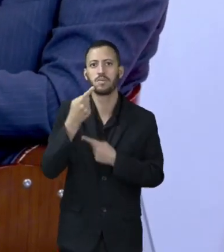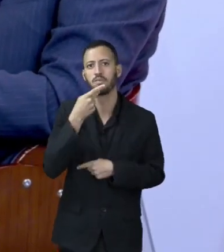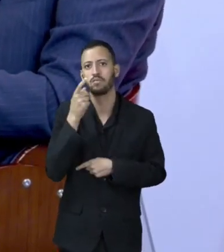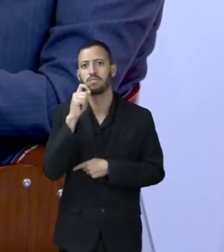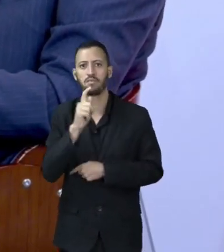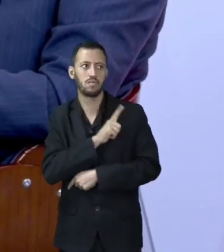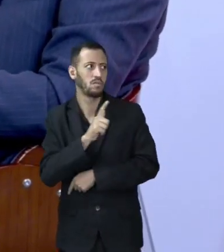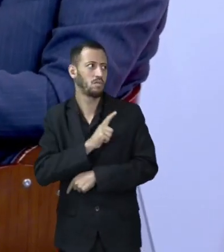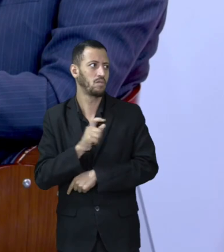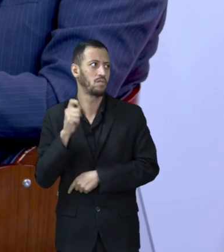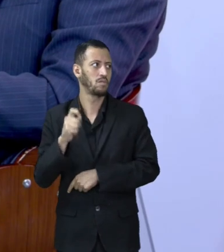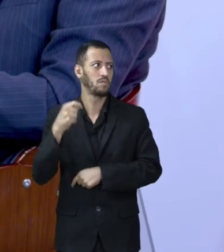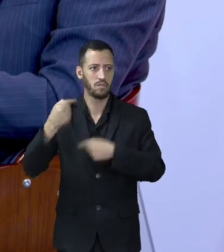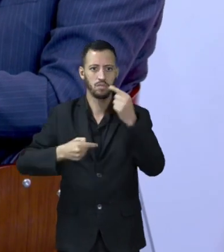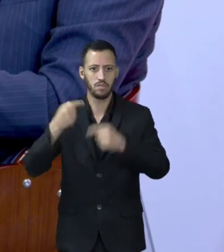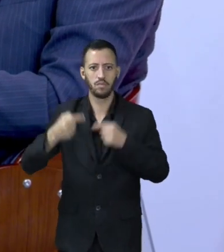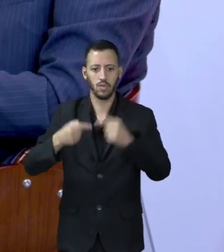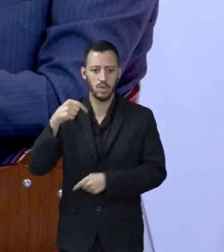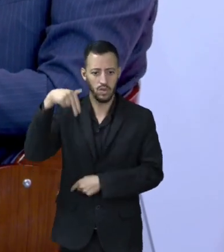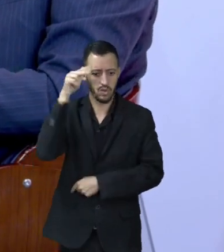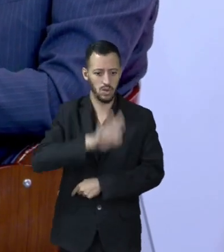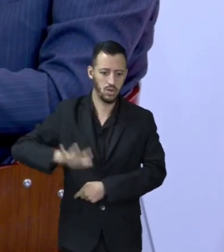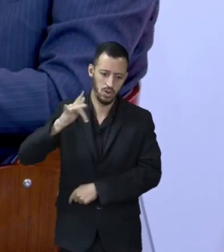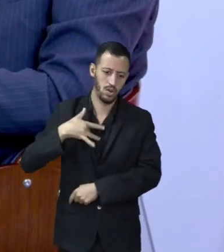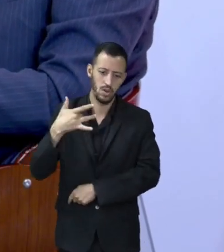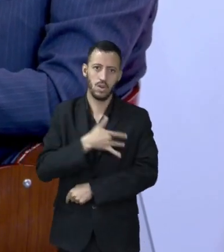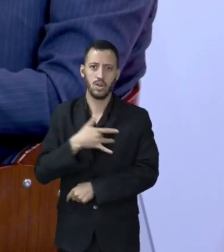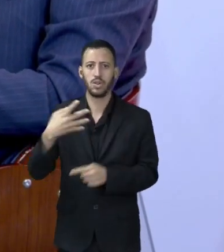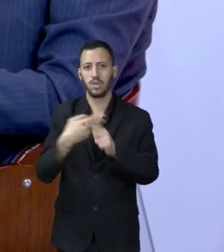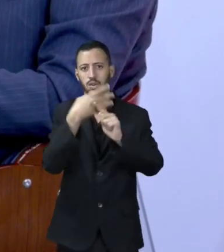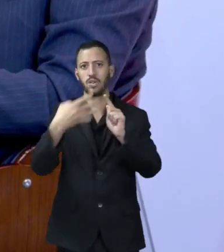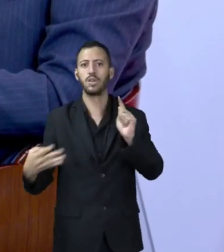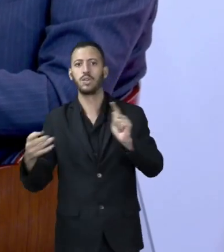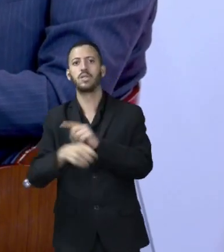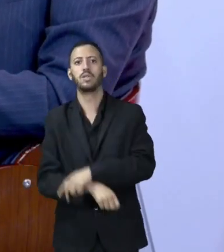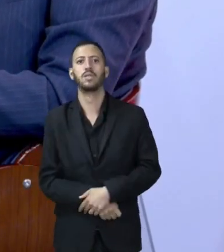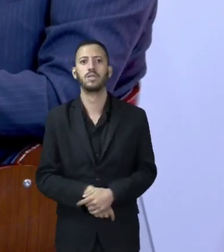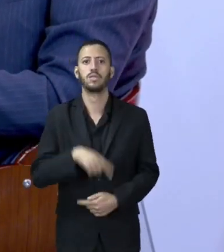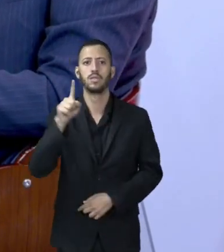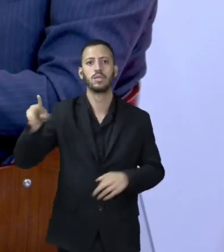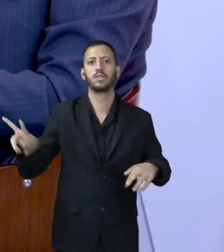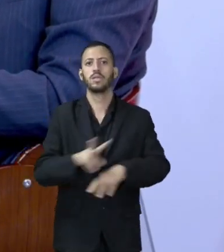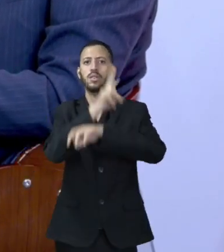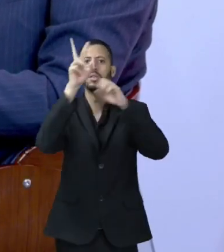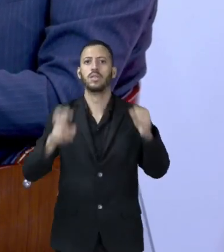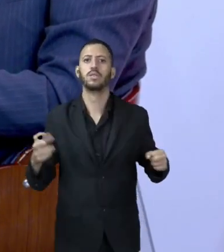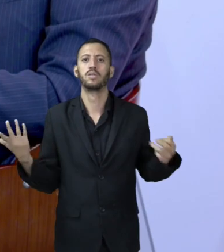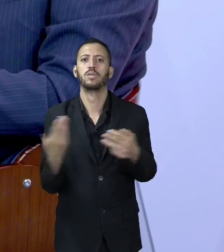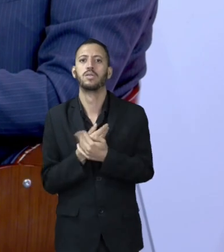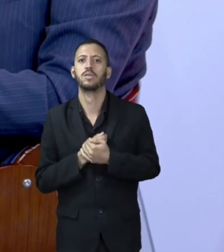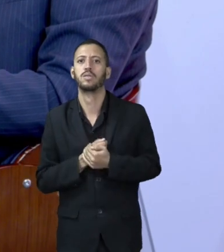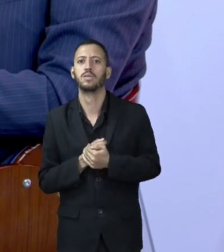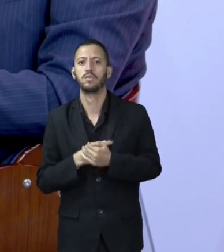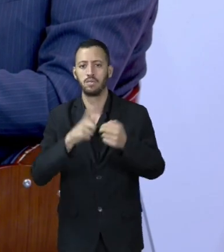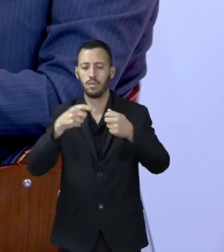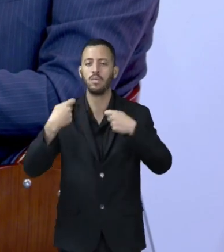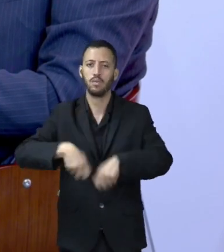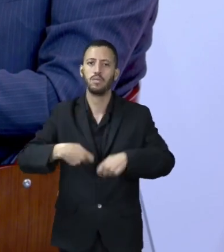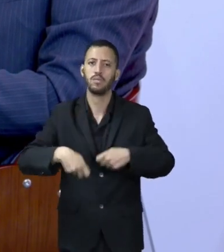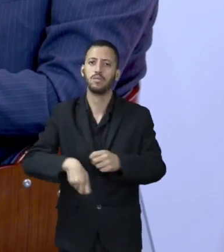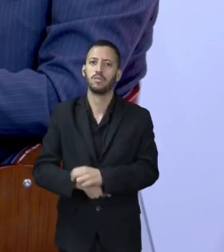embora exista a política nacional de saúde LGBT, esse tema ele ainda precisa